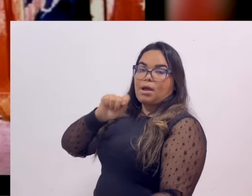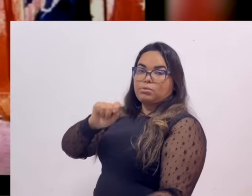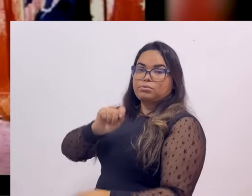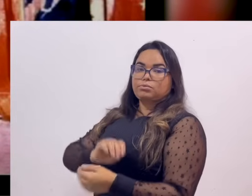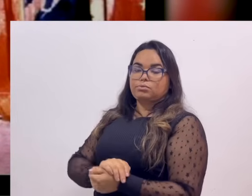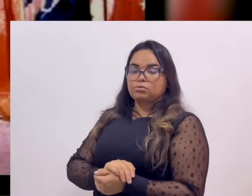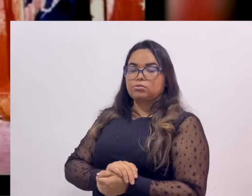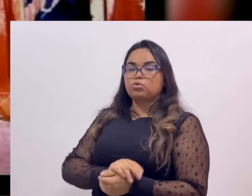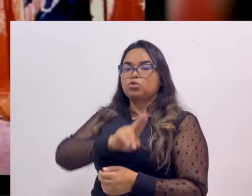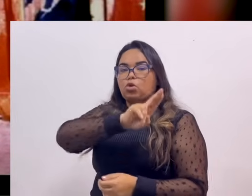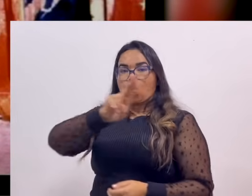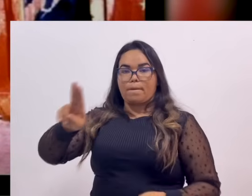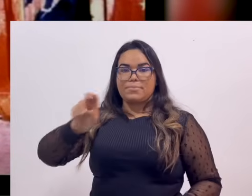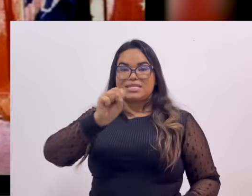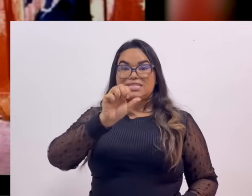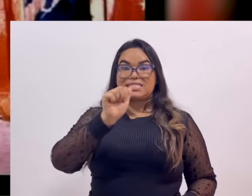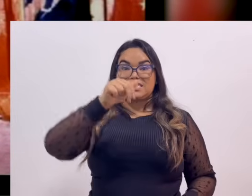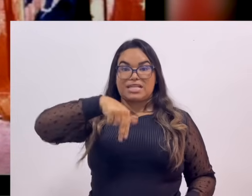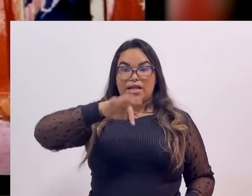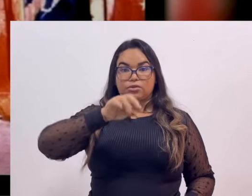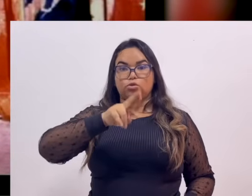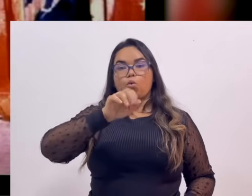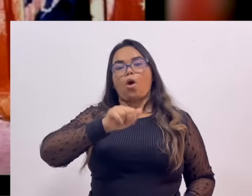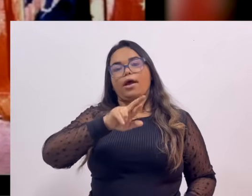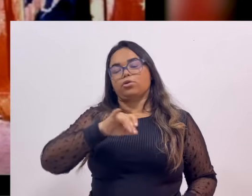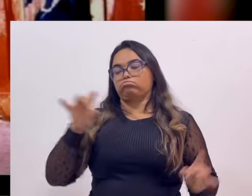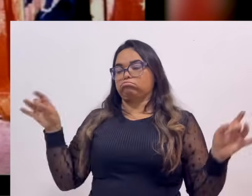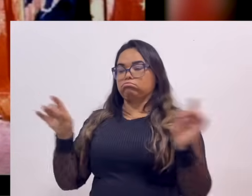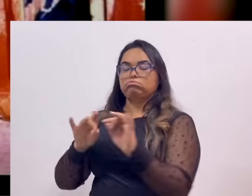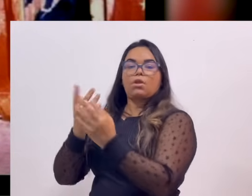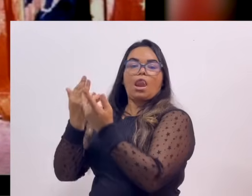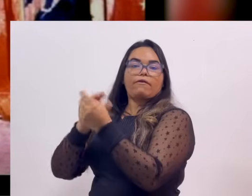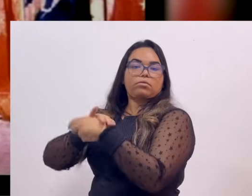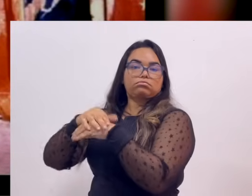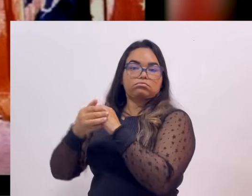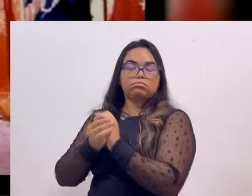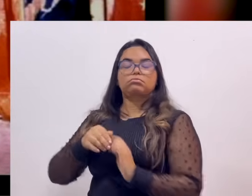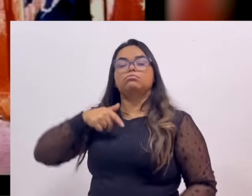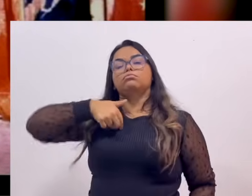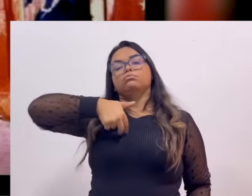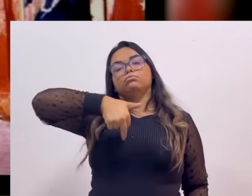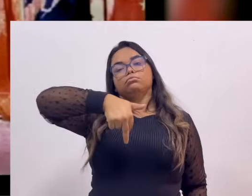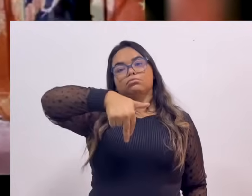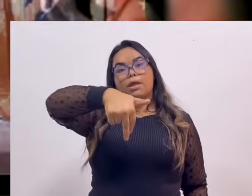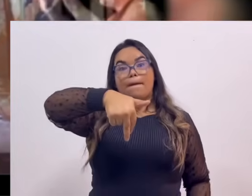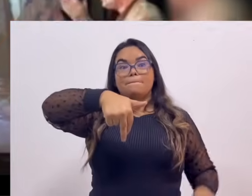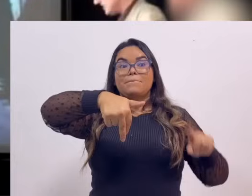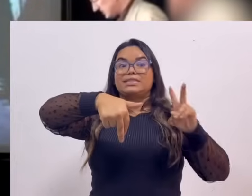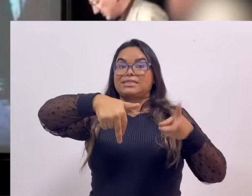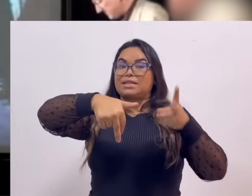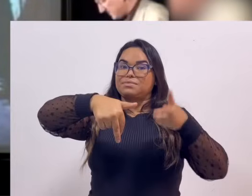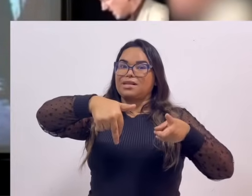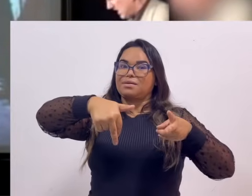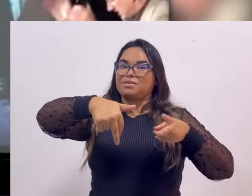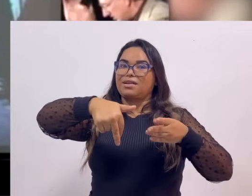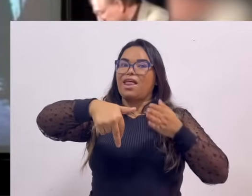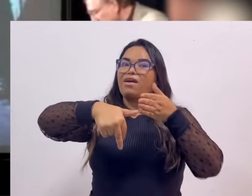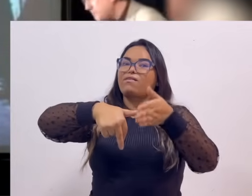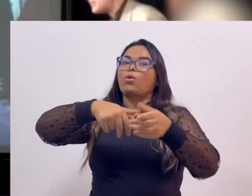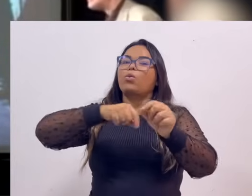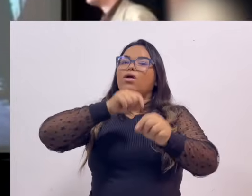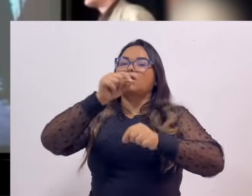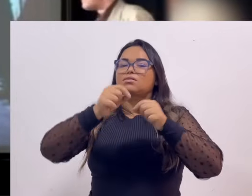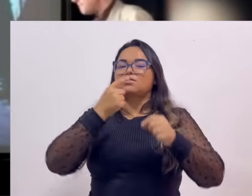isso se chama santuário e o sumo sacerdote entrava nele diariamente mas não sem sangue agora isto é o que